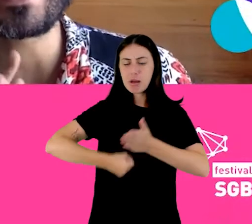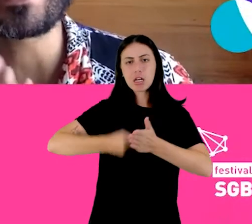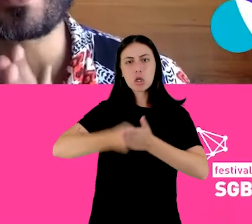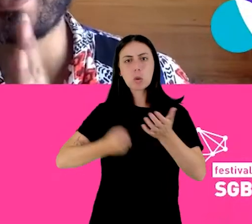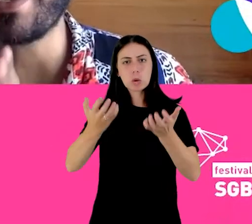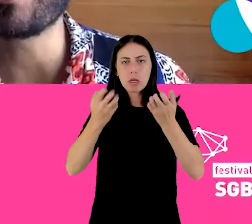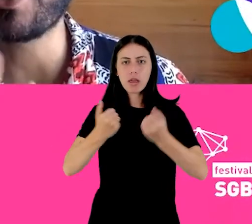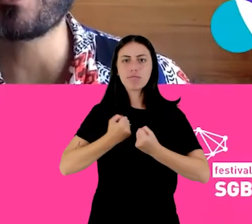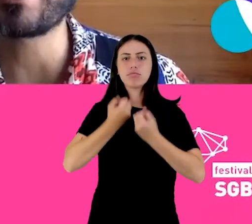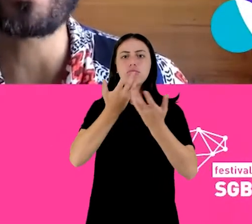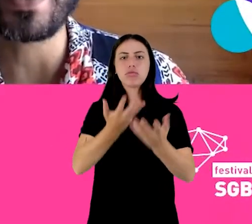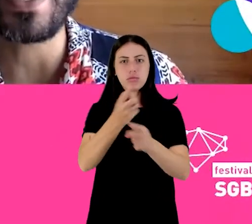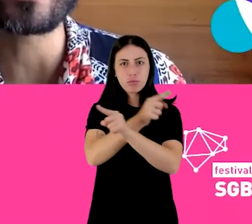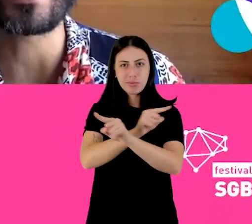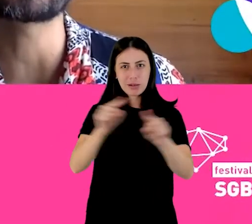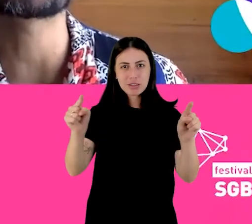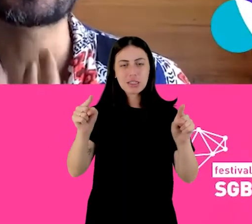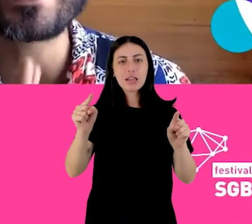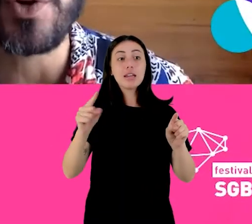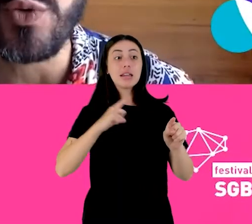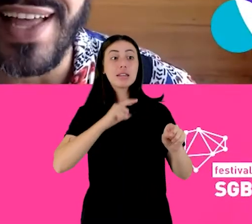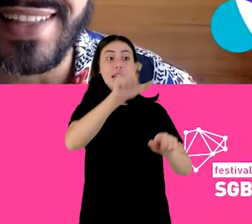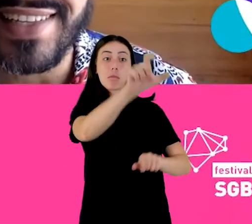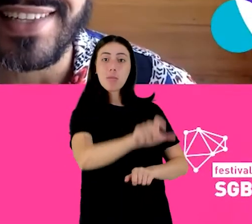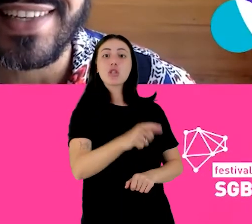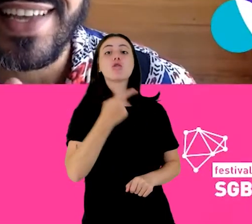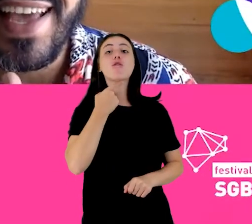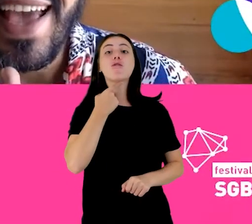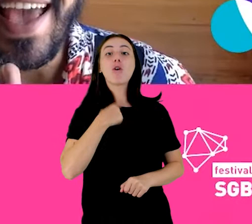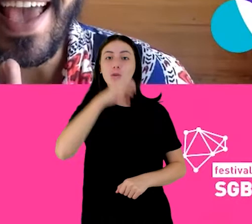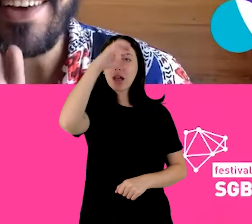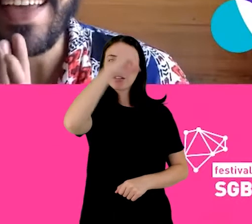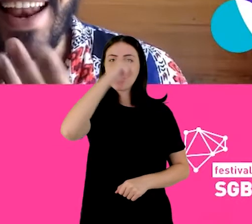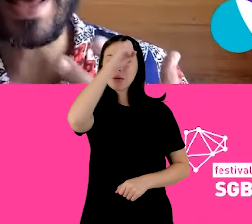mas a sensação que dá é de que quando você tem uma causa, quando ela quer ser contada,